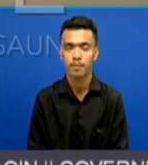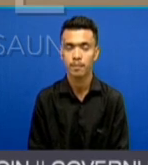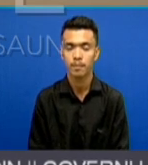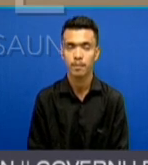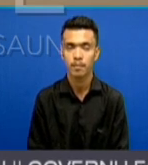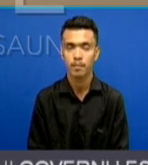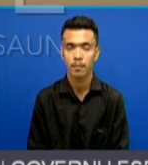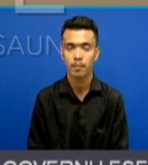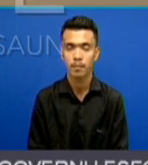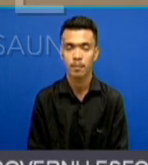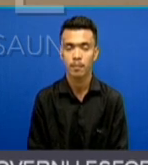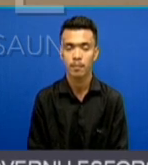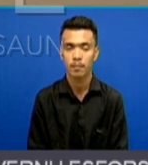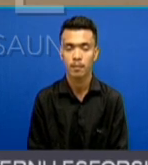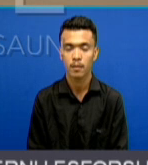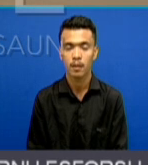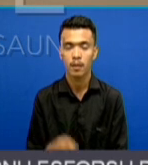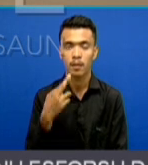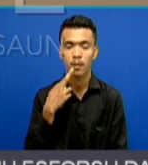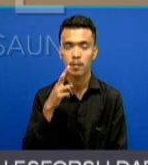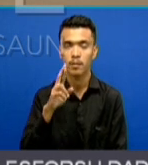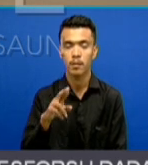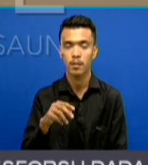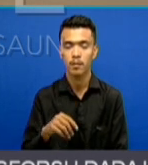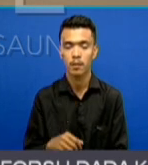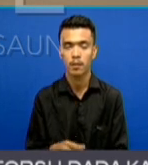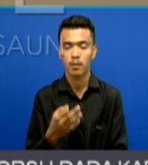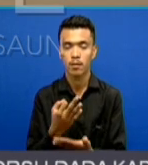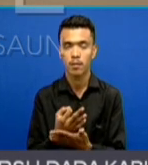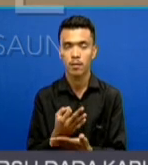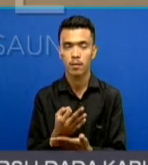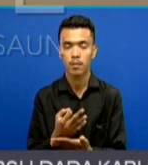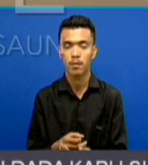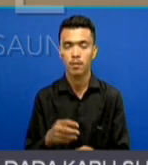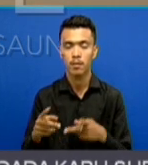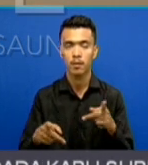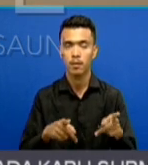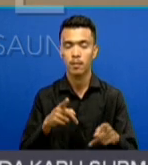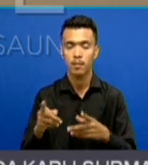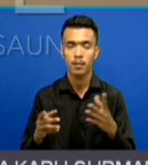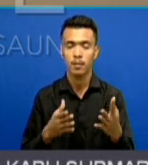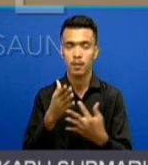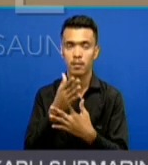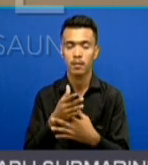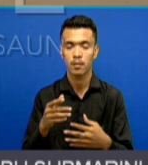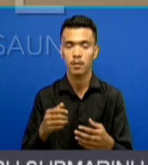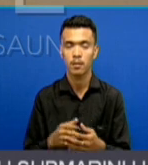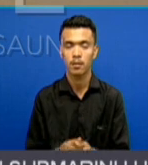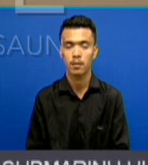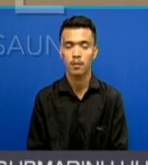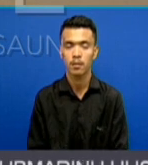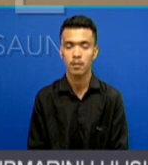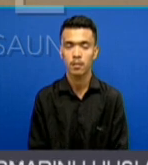me recomendo para o fulano, fevereiro lá, não. Subir a ser bem, mas é difícil ter mais acesso, e ter a comunidade ser acesso, bama e